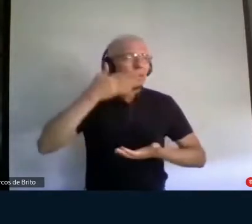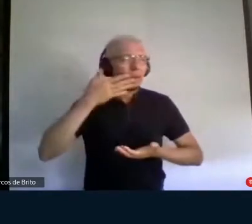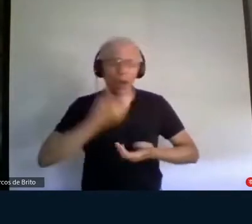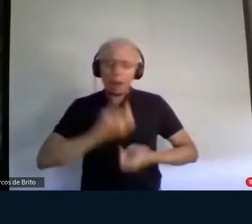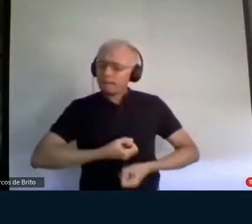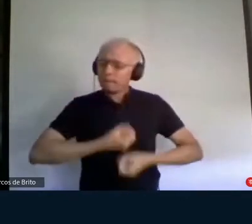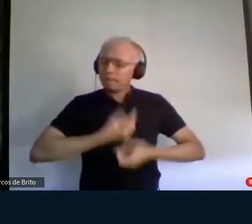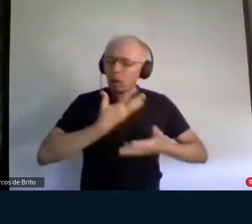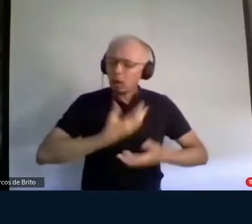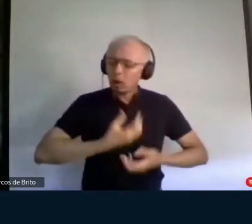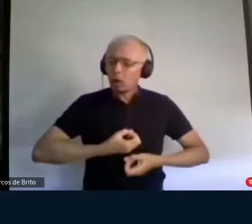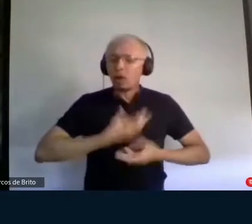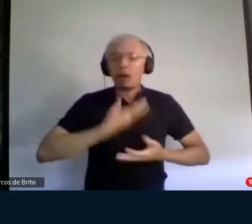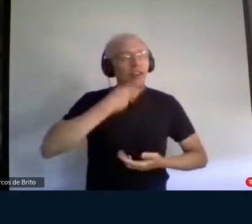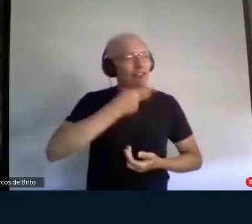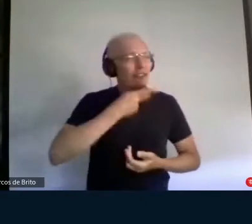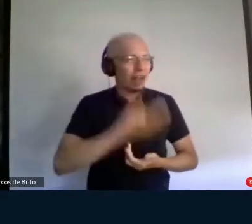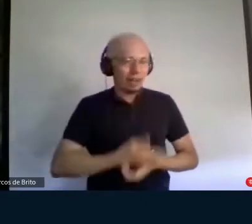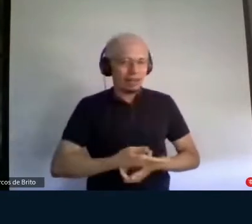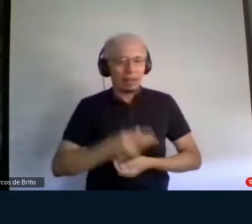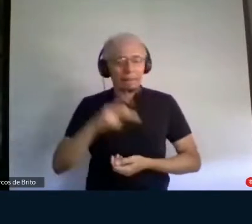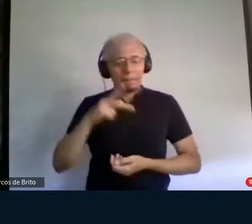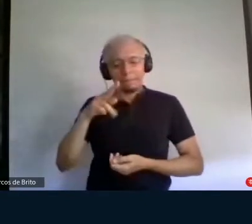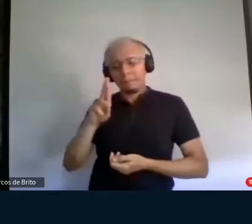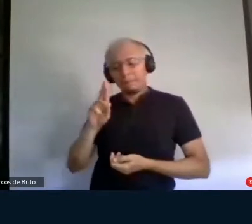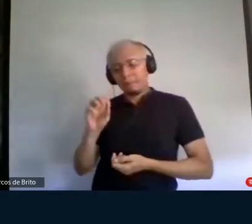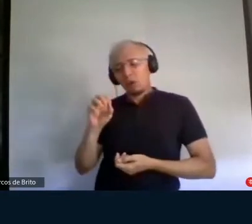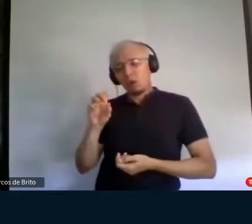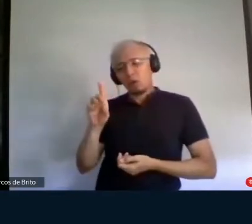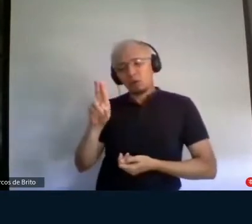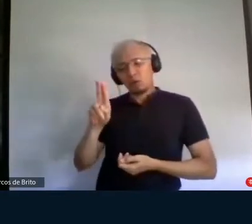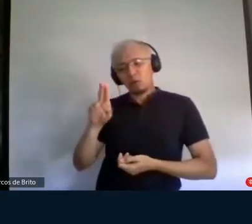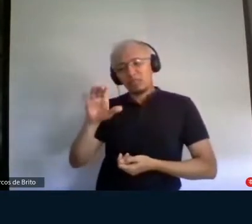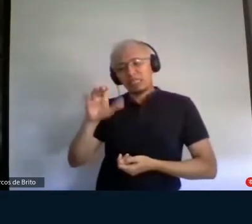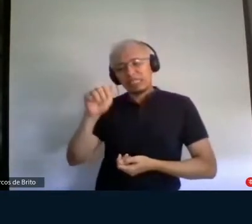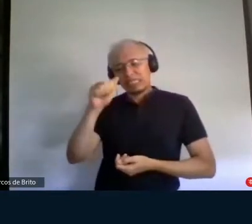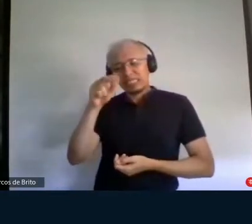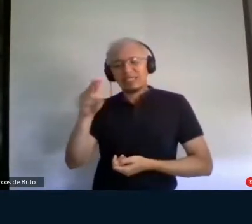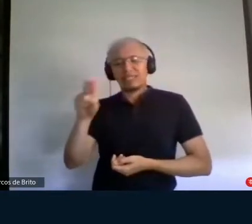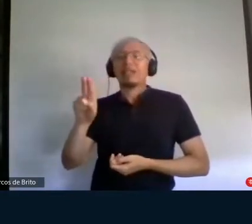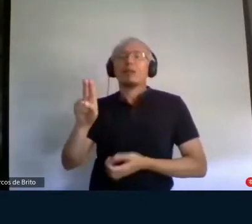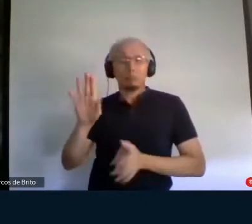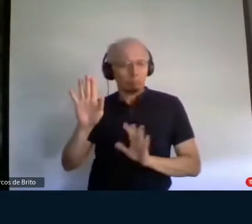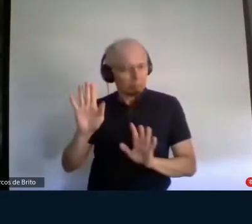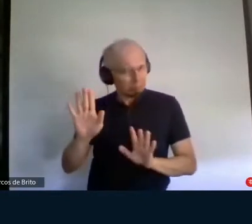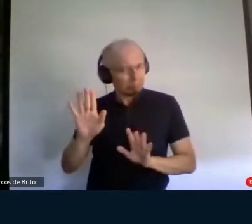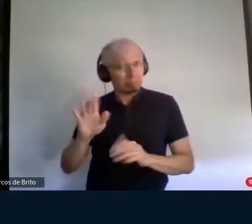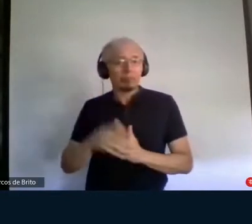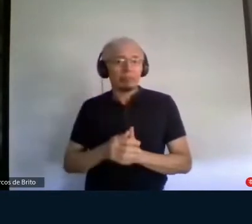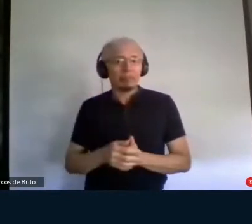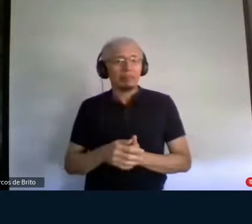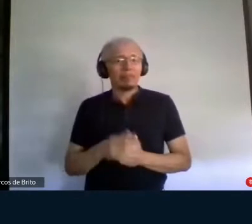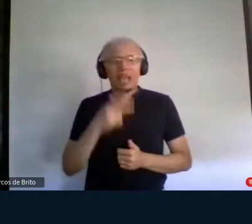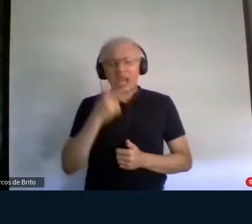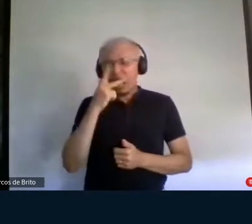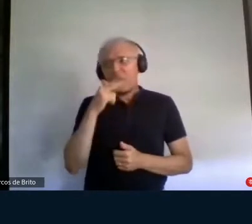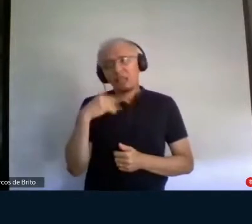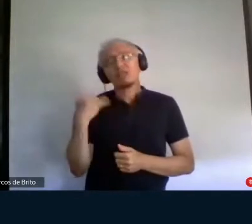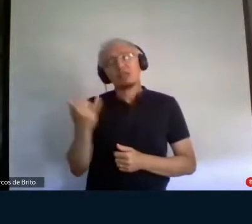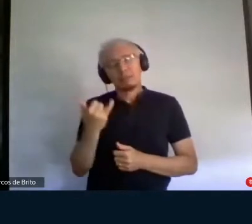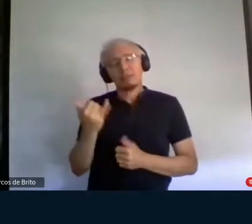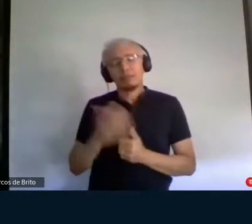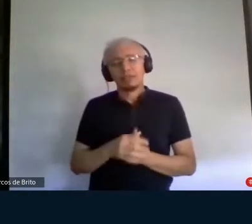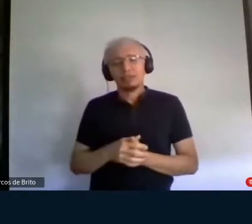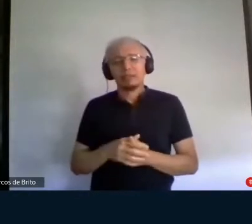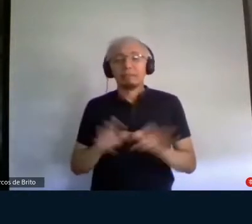Né? Então, são pequenas questões discursivas, mas que me parecem importantes. E, por último,